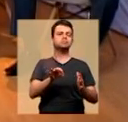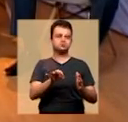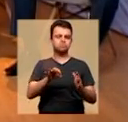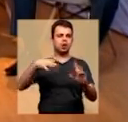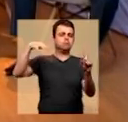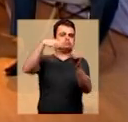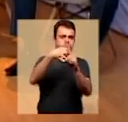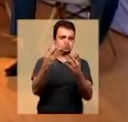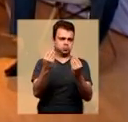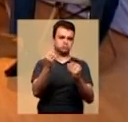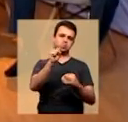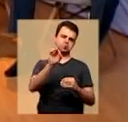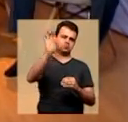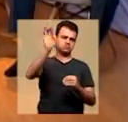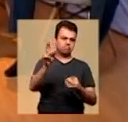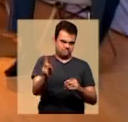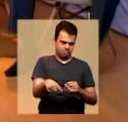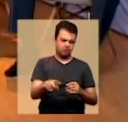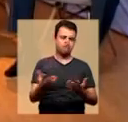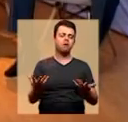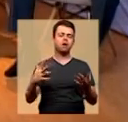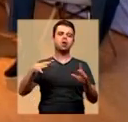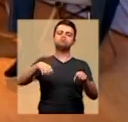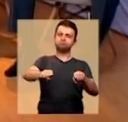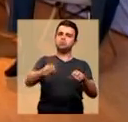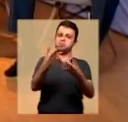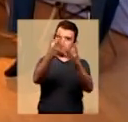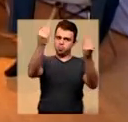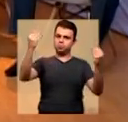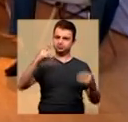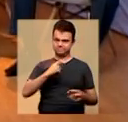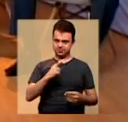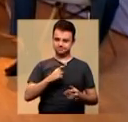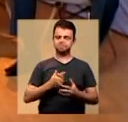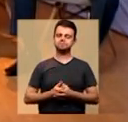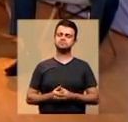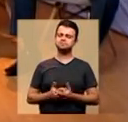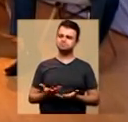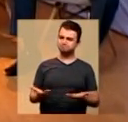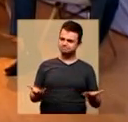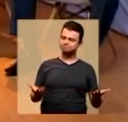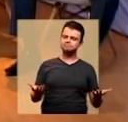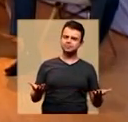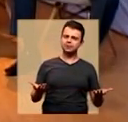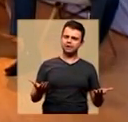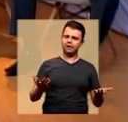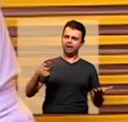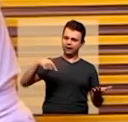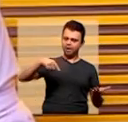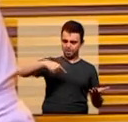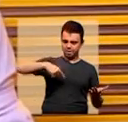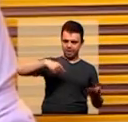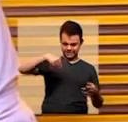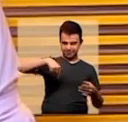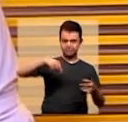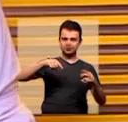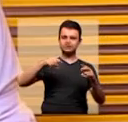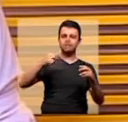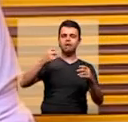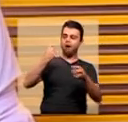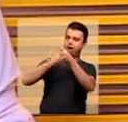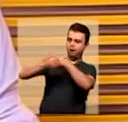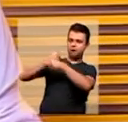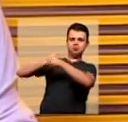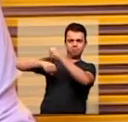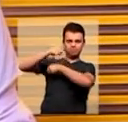praticamente dos acidentes. Tem uma motocicleta envolvida na maioria deles. É um perfil muito... Nós já debatemos esse assunto